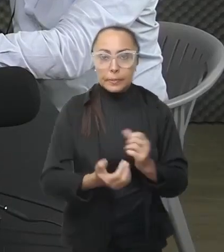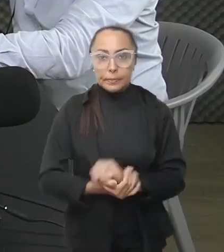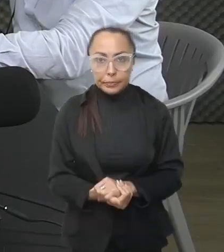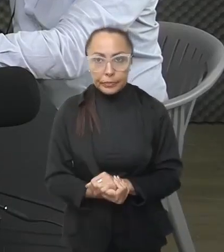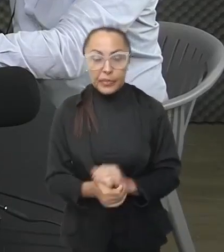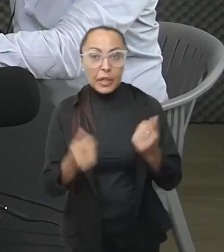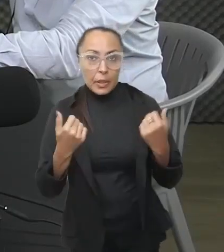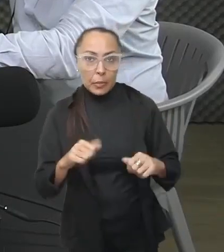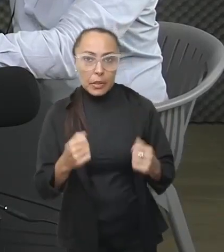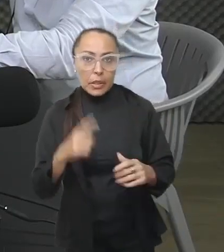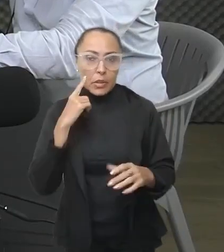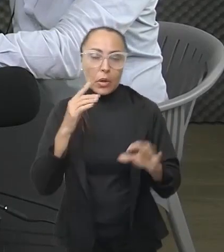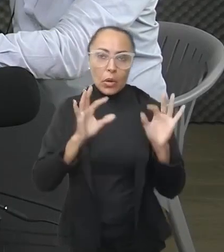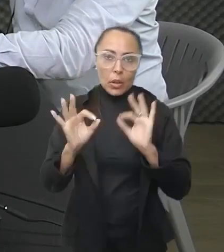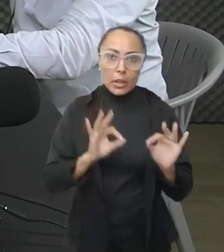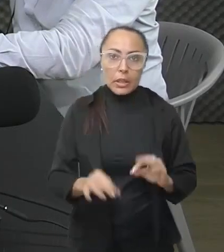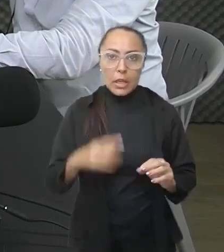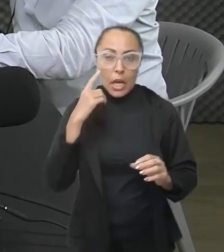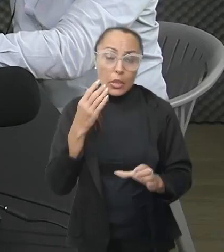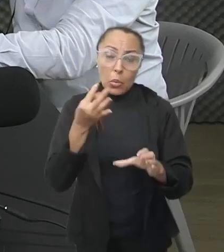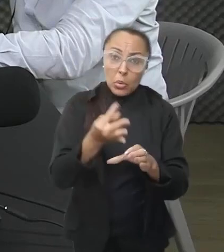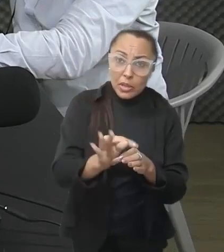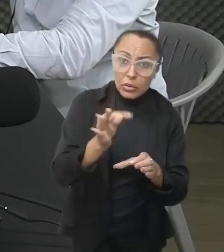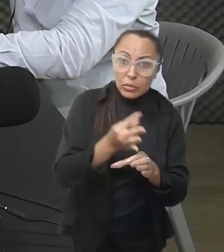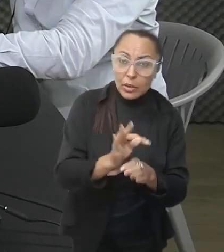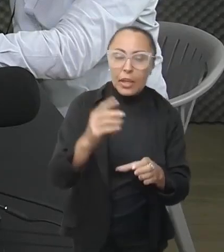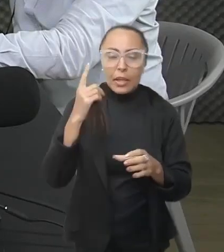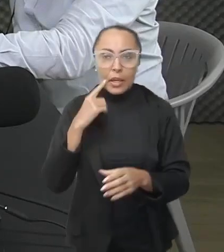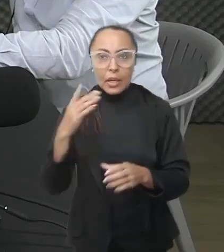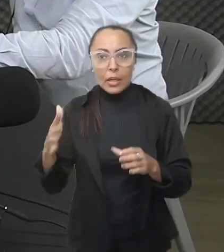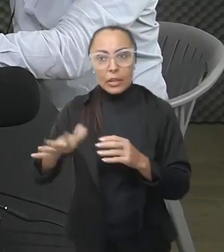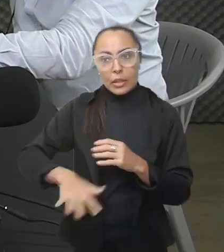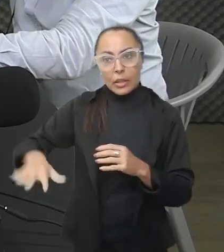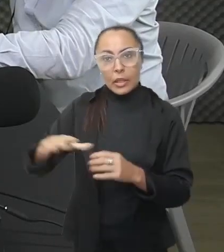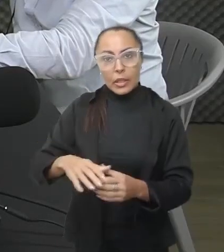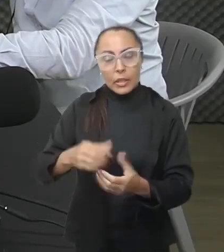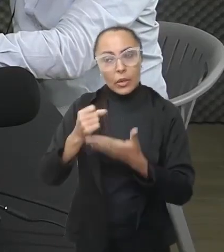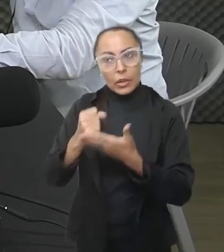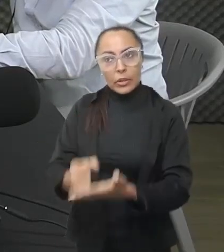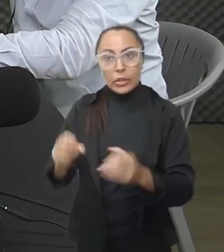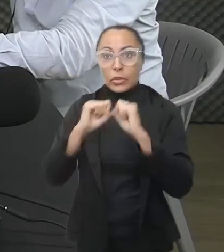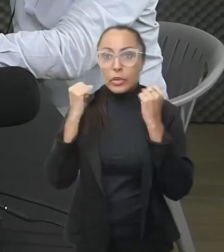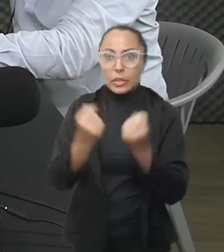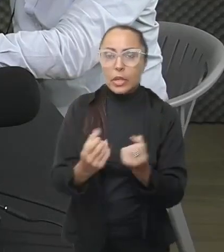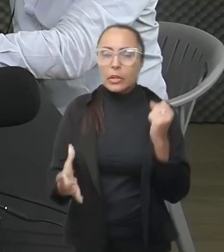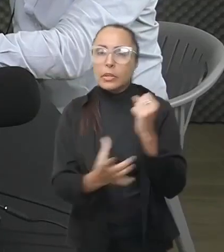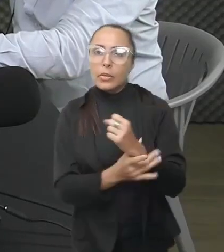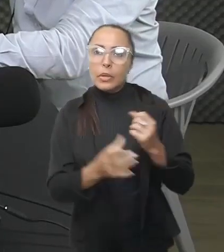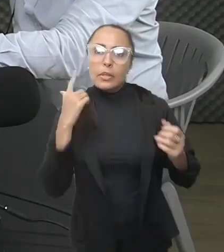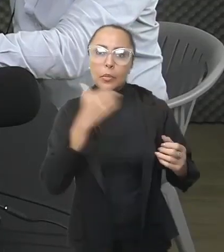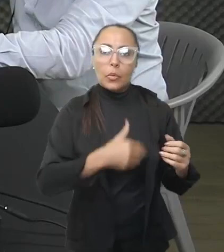é preciso formar conselhos tutelares, agentes que atuam na assistência social, né, na segurança pública, mas é